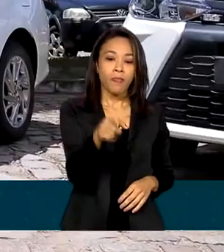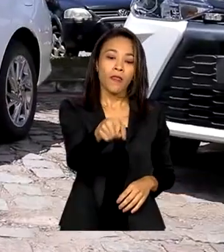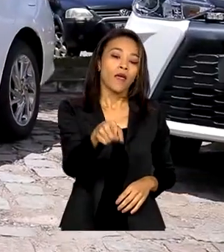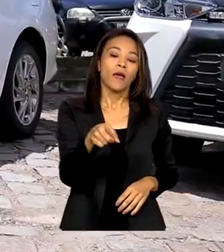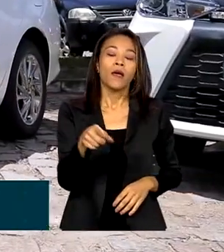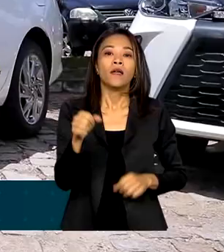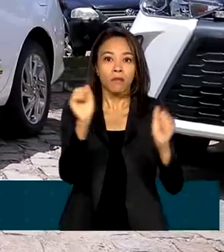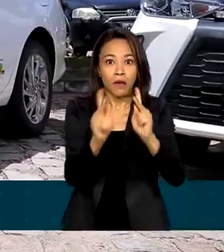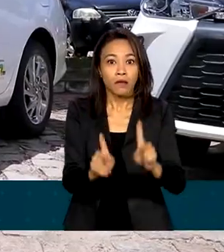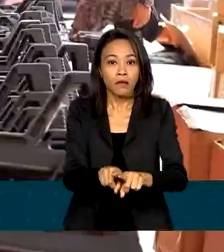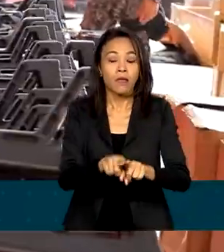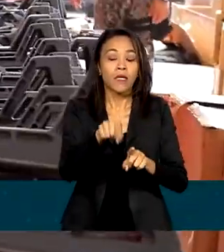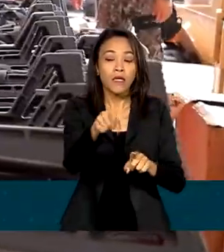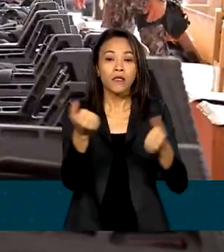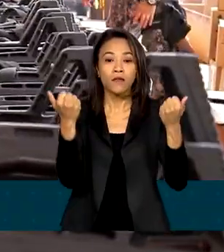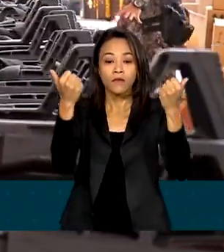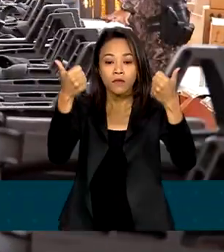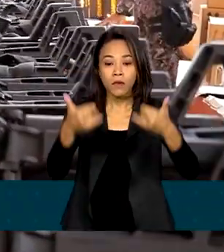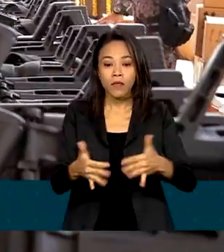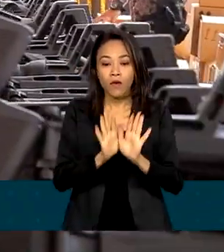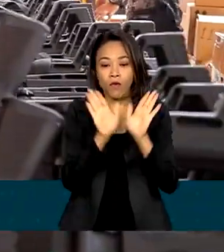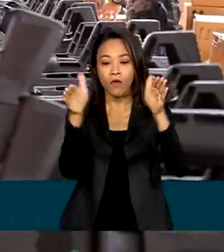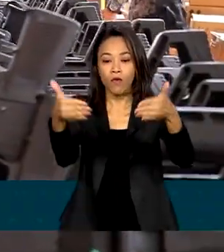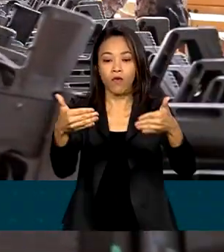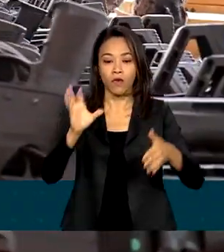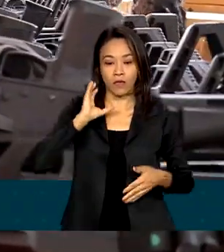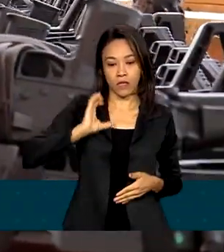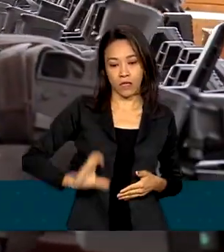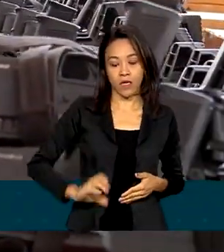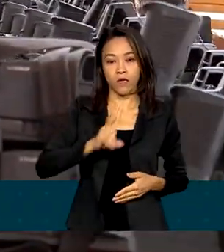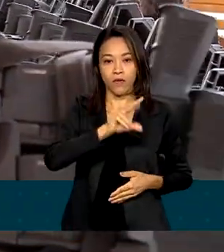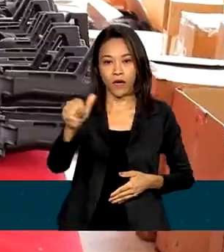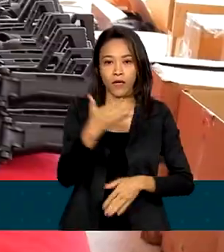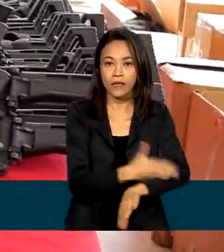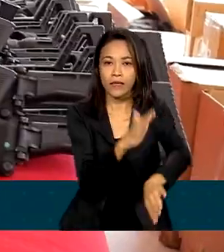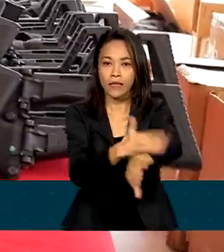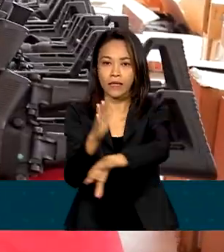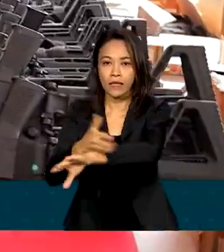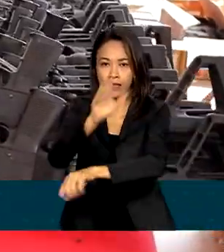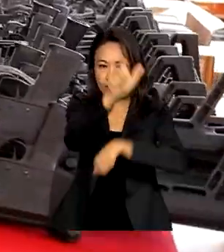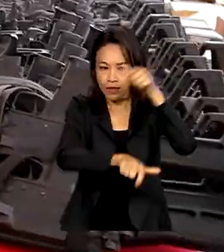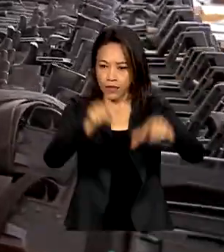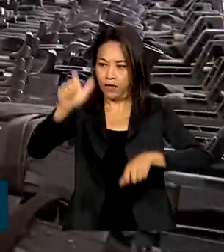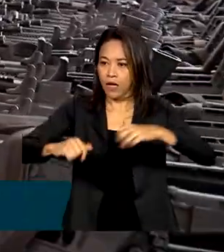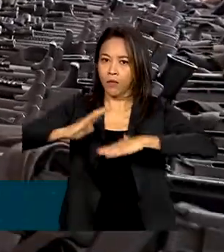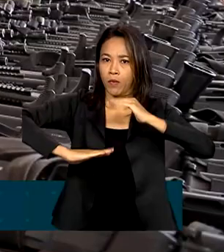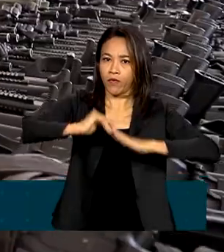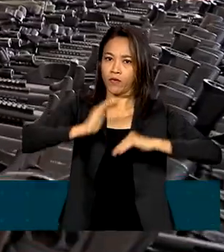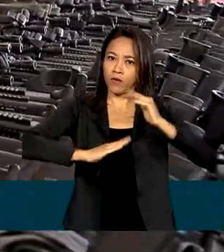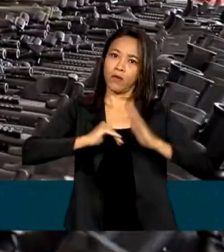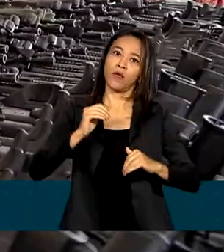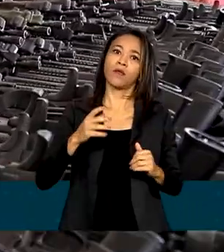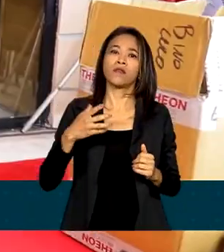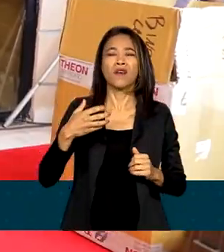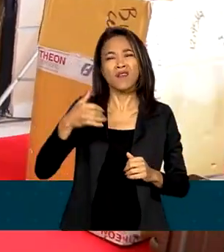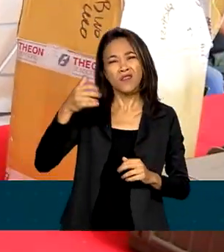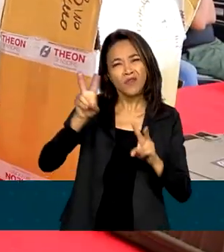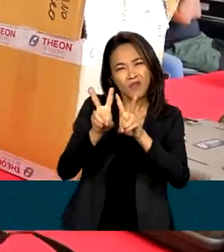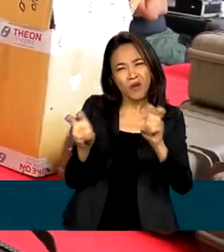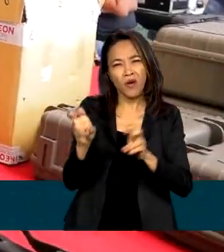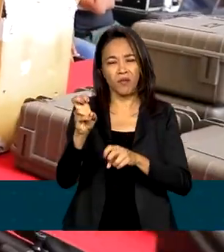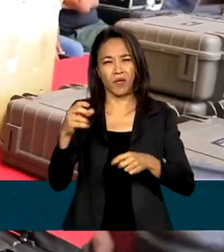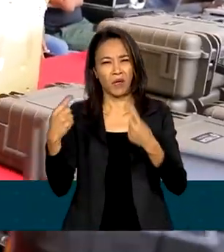terá foco na cidadania e vai investir na formação de profissionais de segurança pública em combate a preconceitos